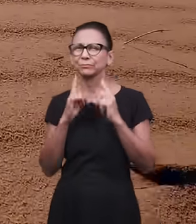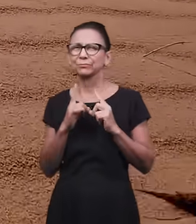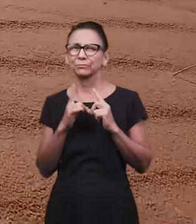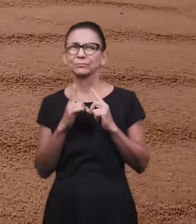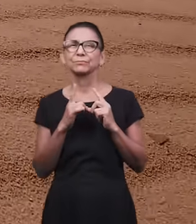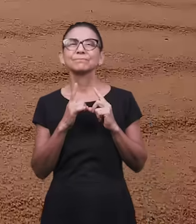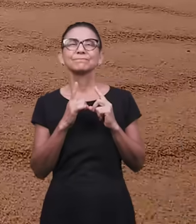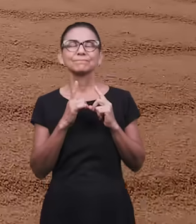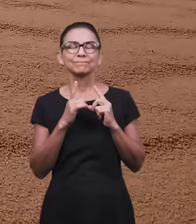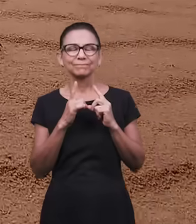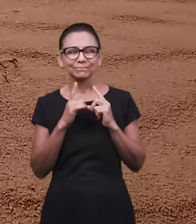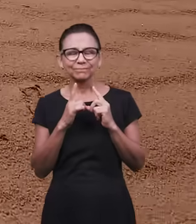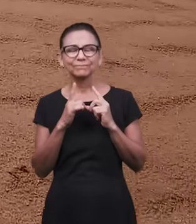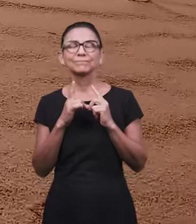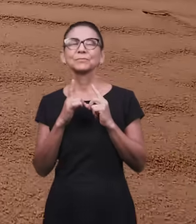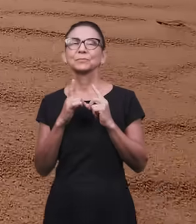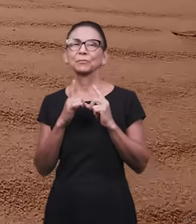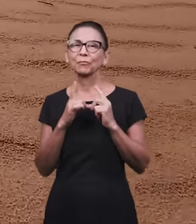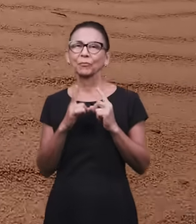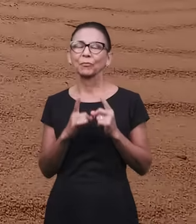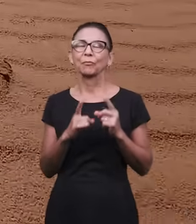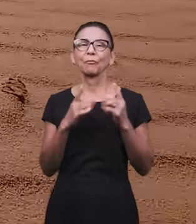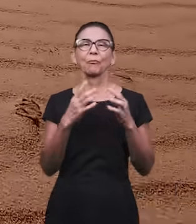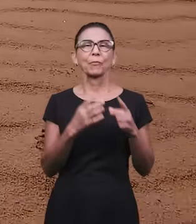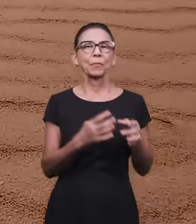sem da salvação